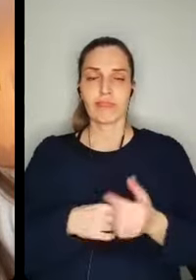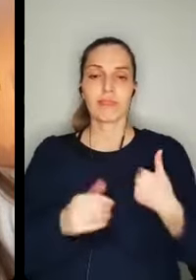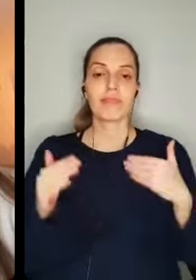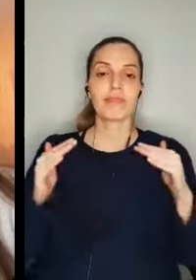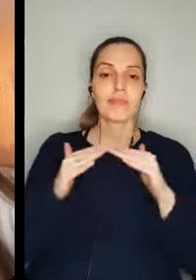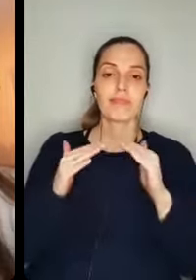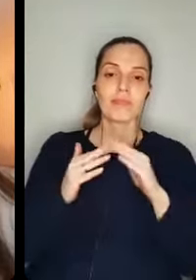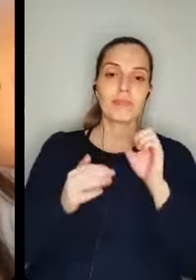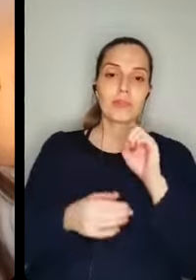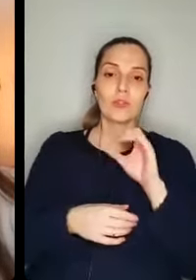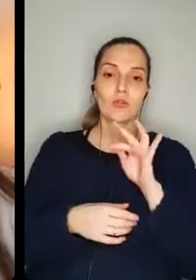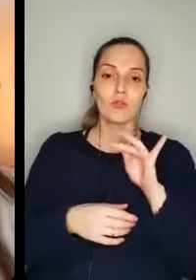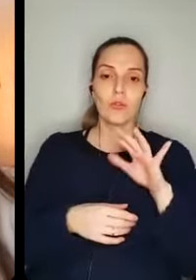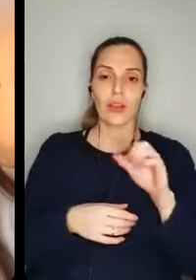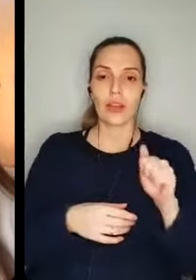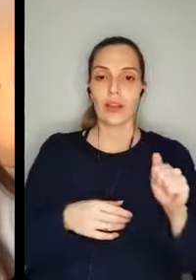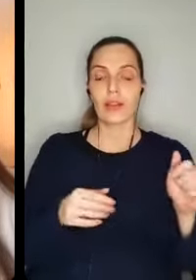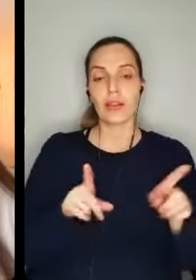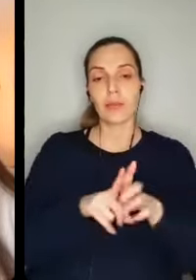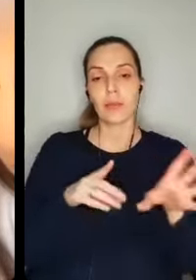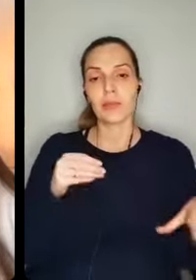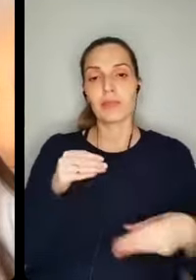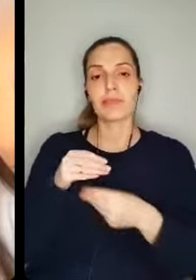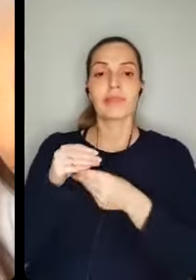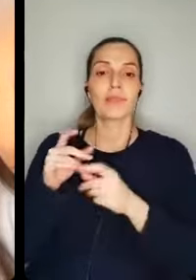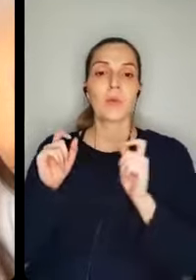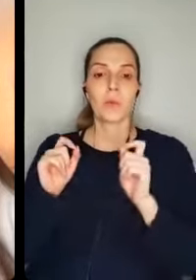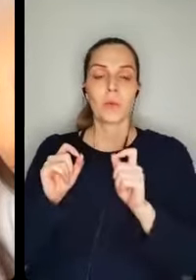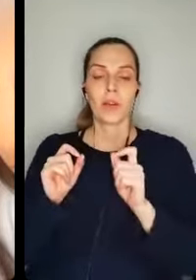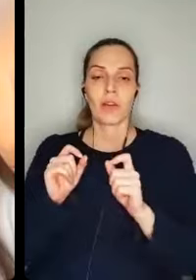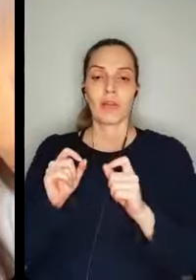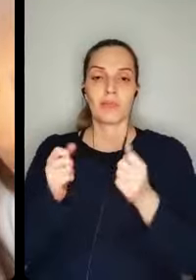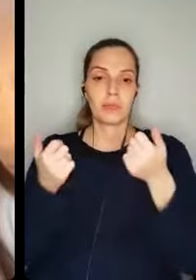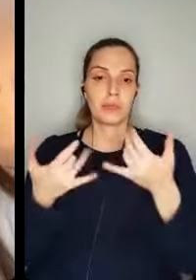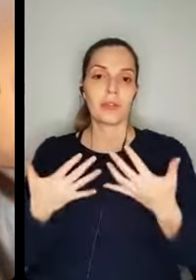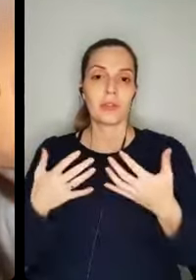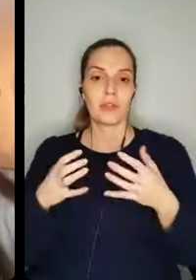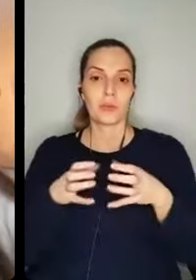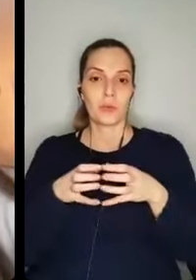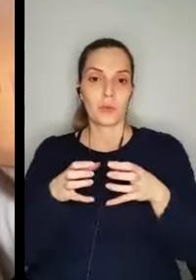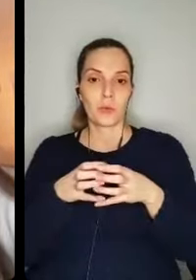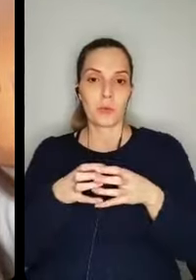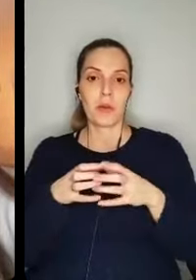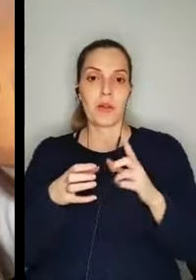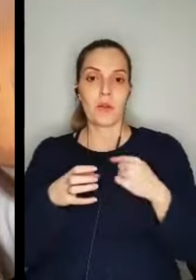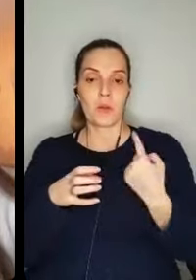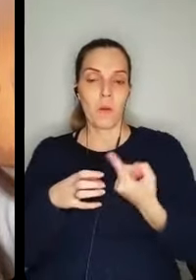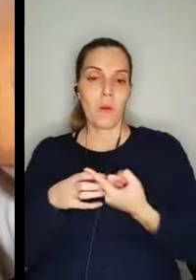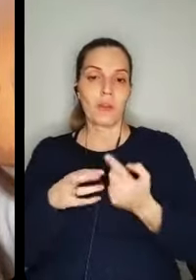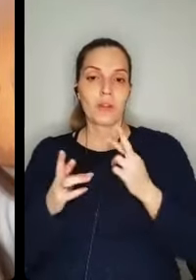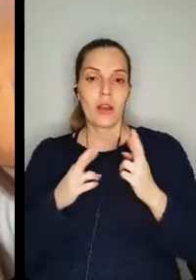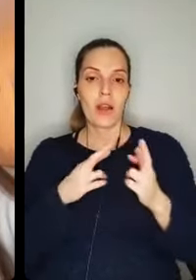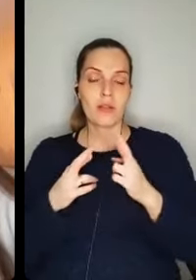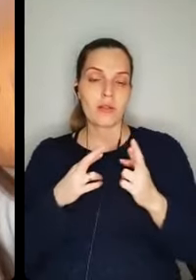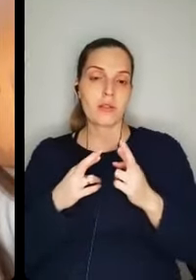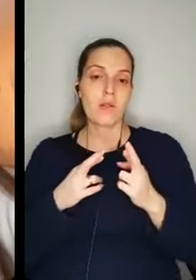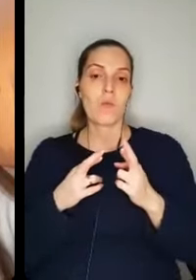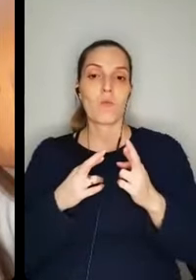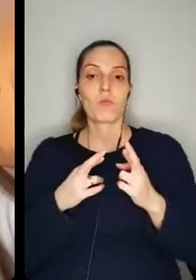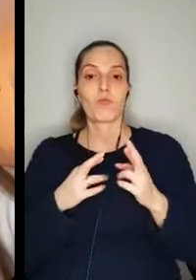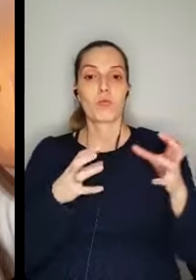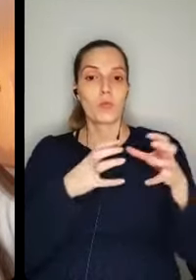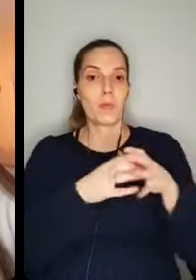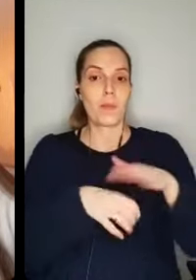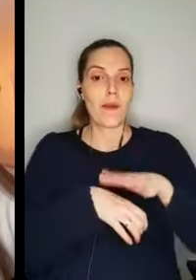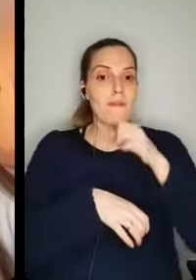falando da relação da nossa turma, por exemplo, com a turma dos veteranos e a turma dos bichos. Tem uma